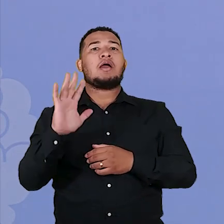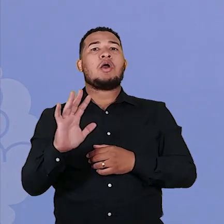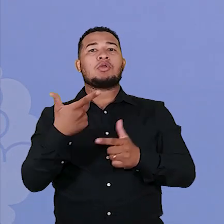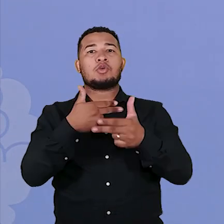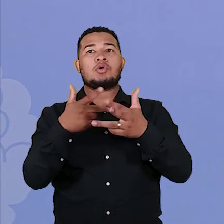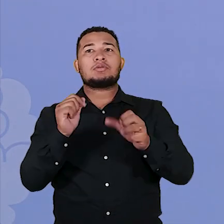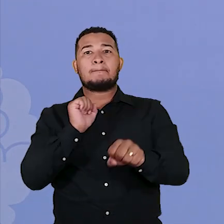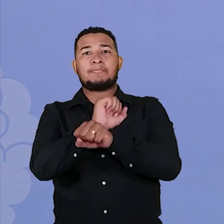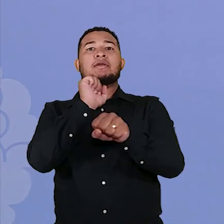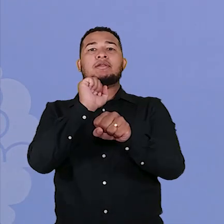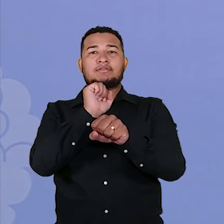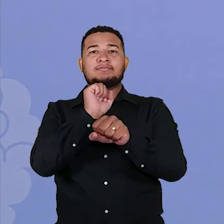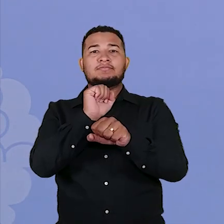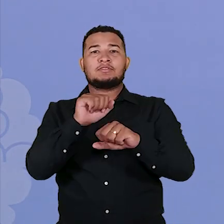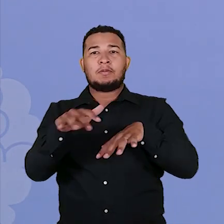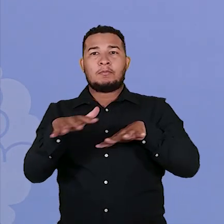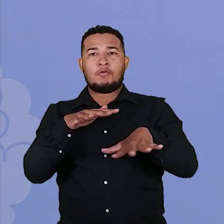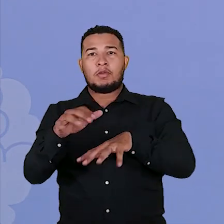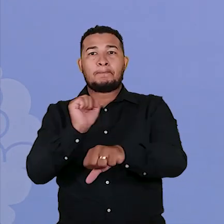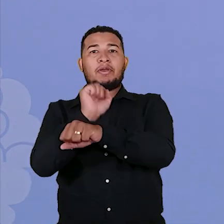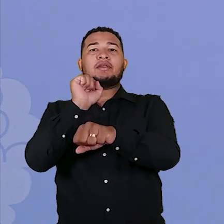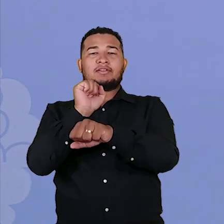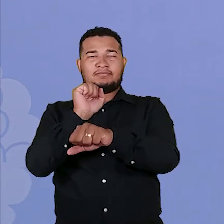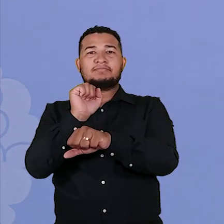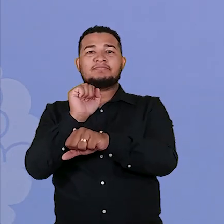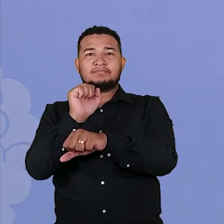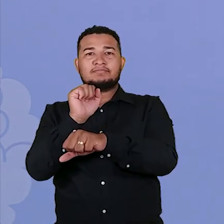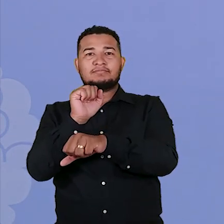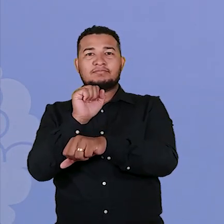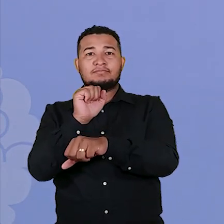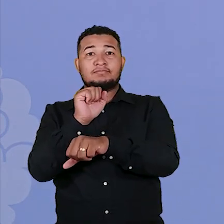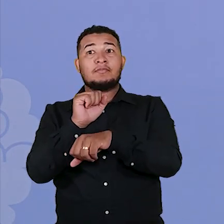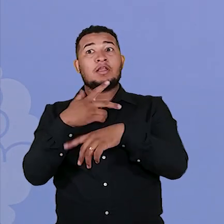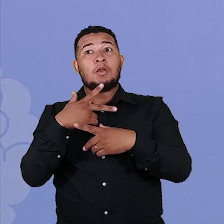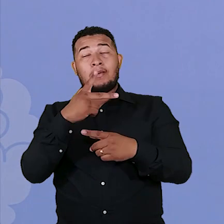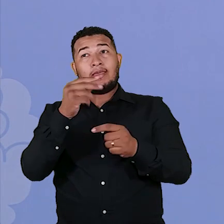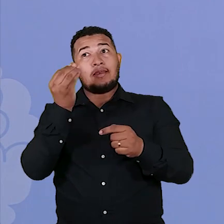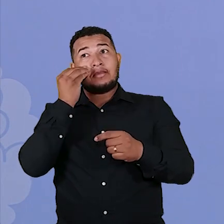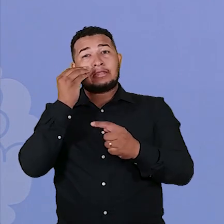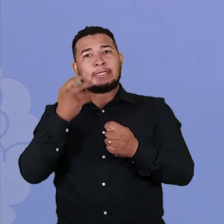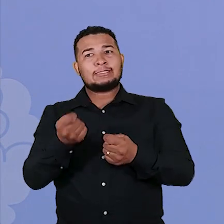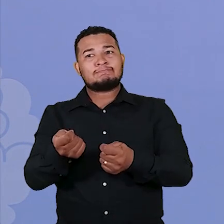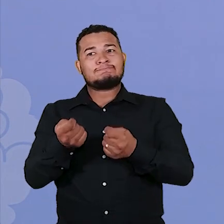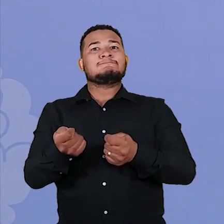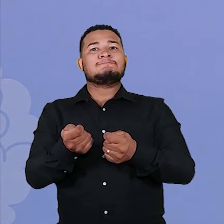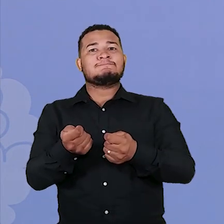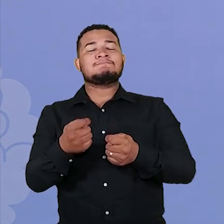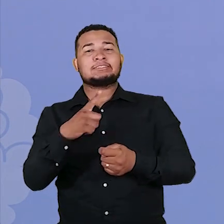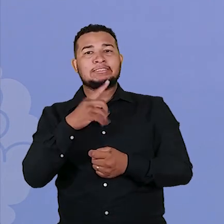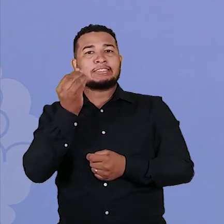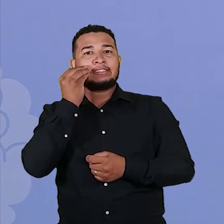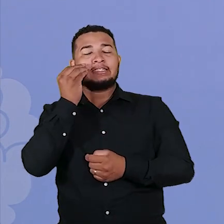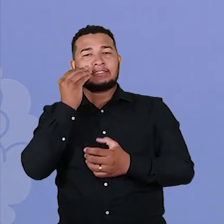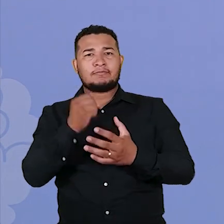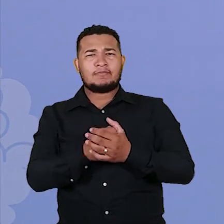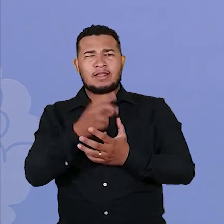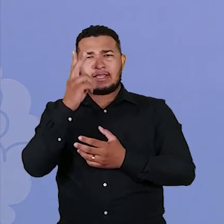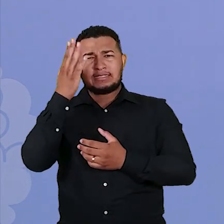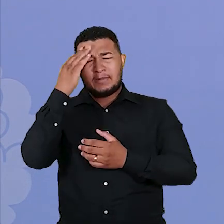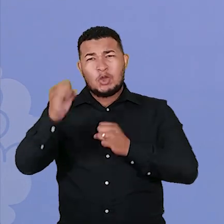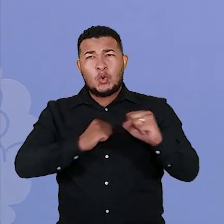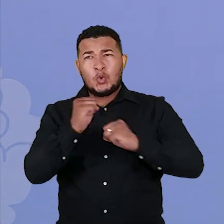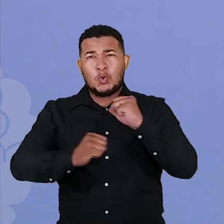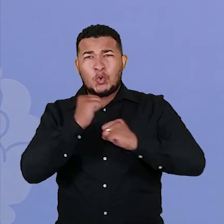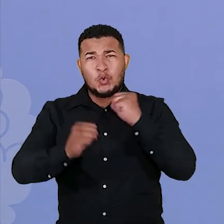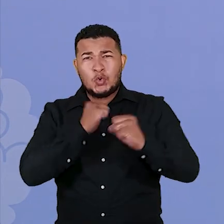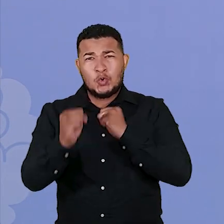repente acontece alguma coisa que para se tem uma força que para esse movimento então ele resiste a parada sabe como